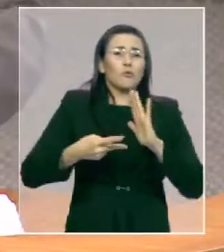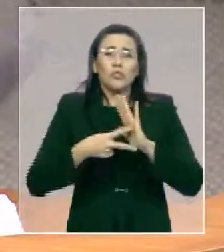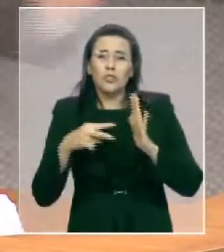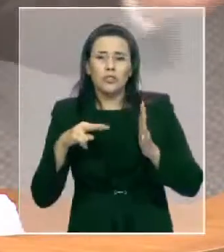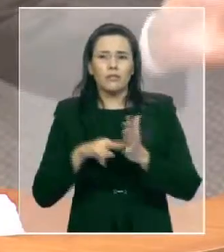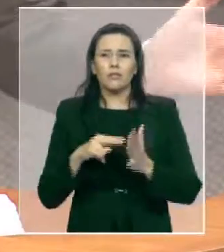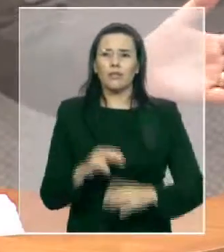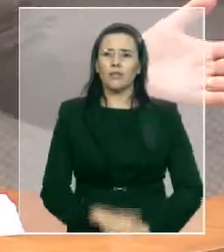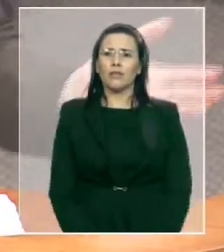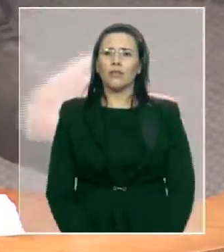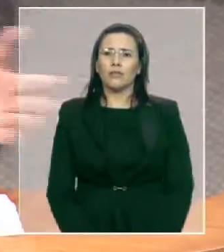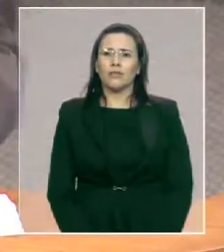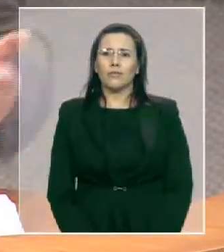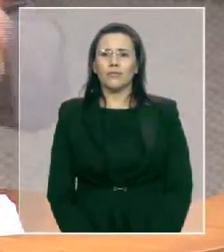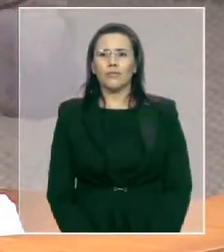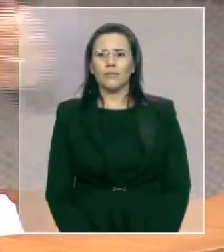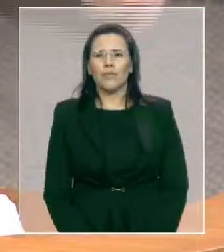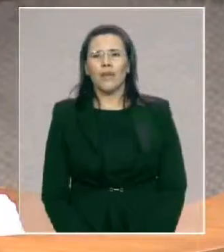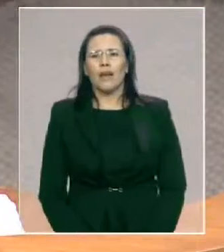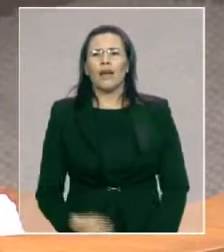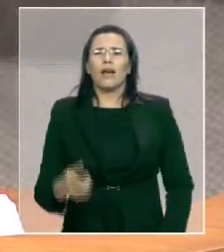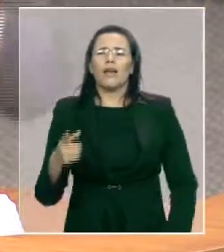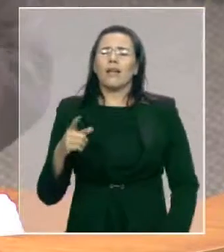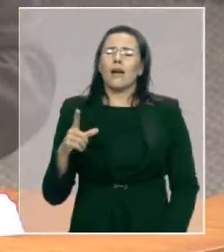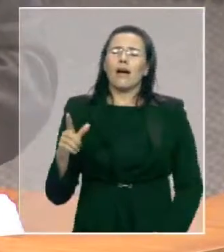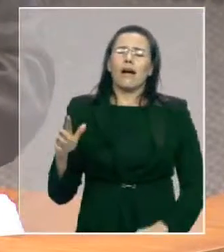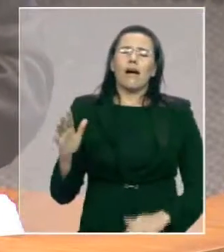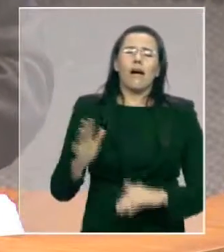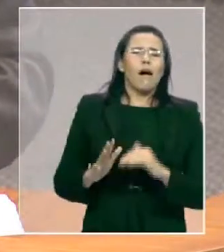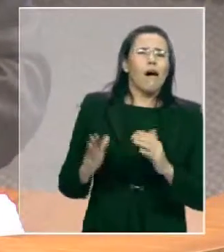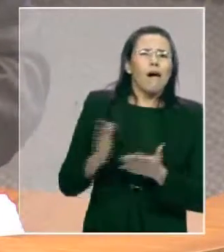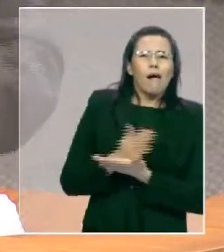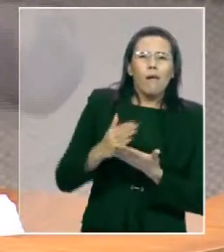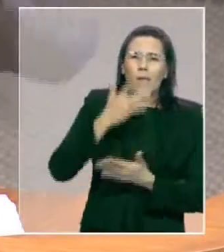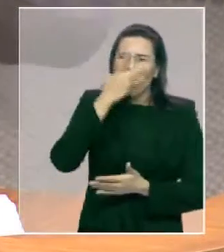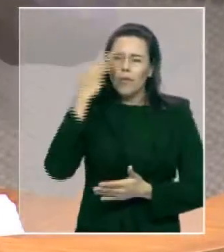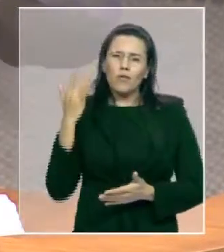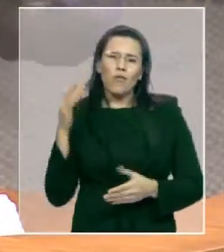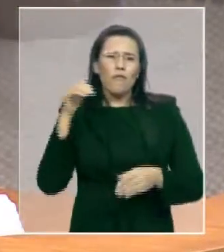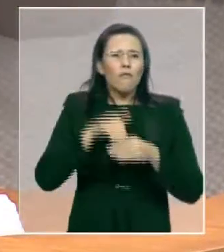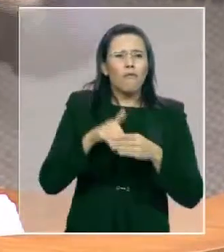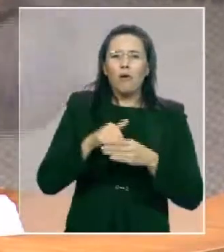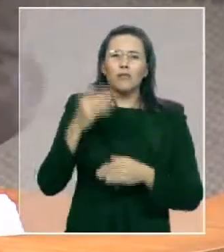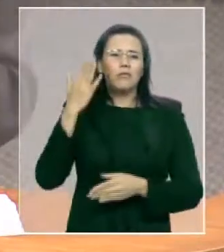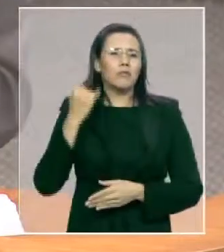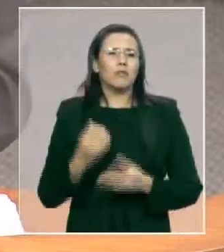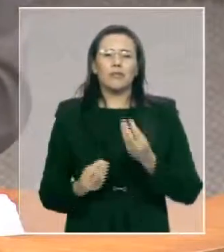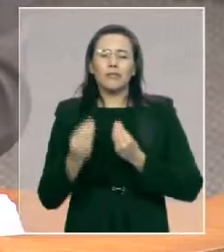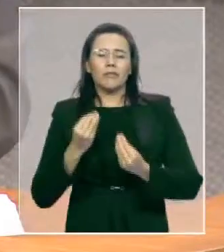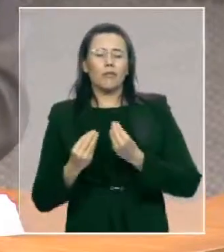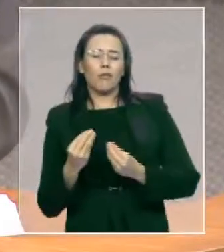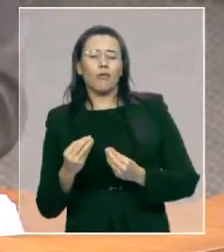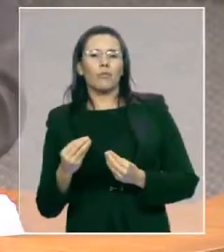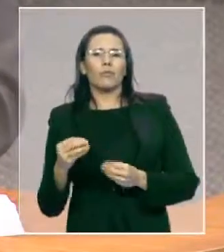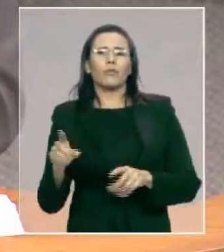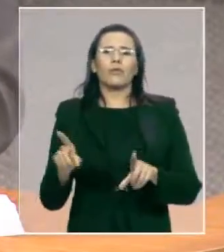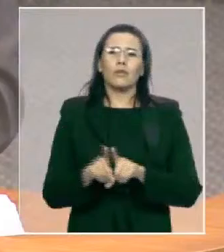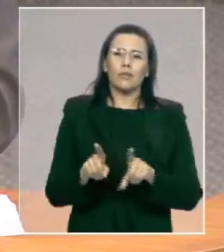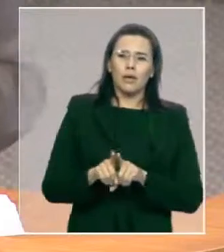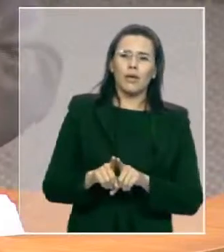lei, revoga-se a lei e tal, ninguém sabe o que é. Assim foi o bombeiro. Na época foi na mesma, quando foi extinto a